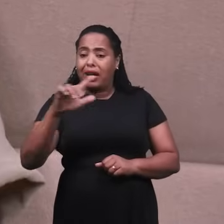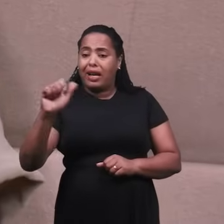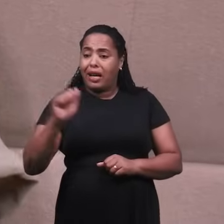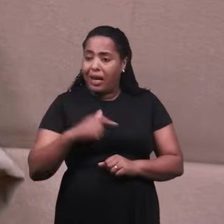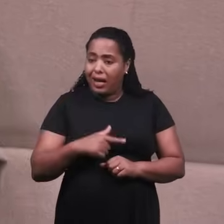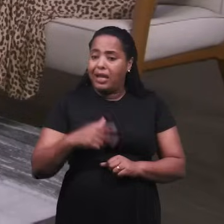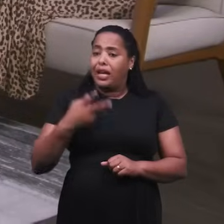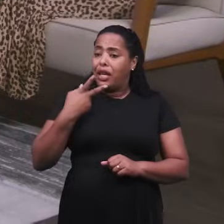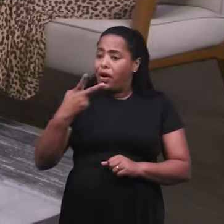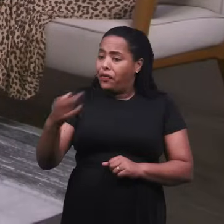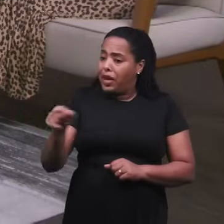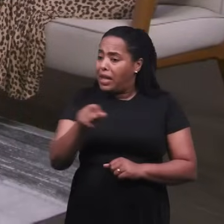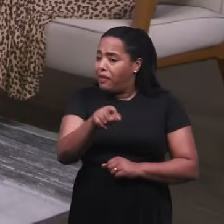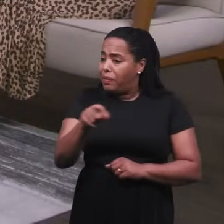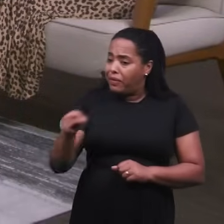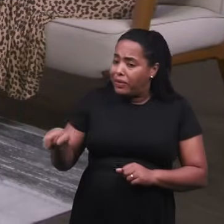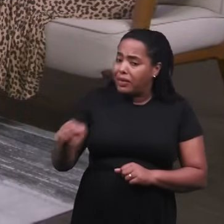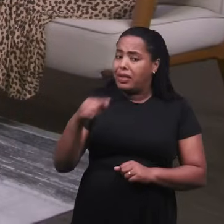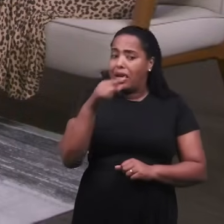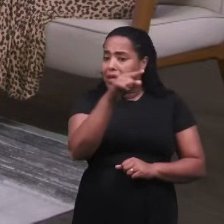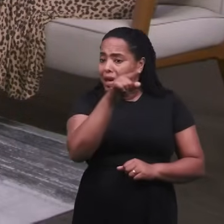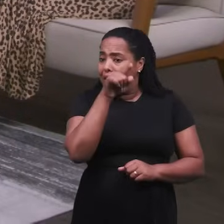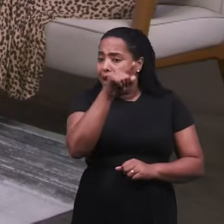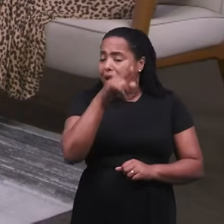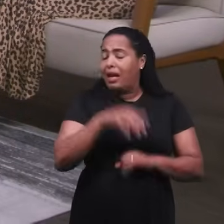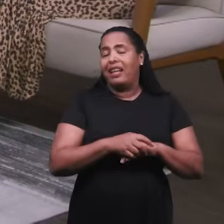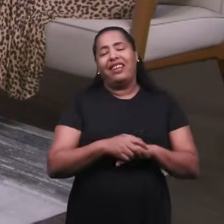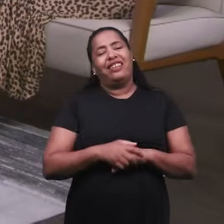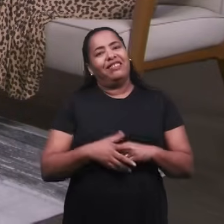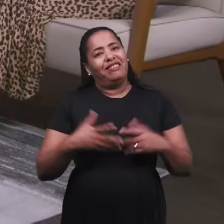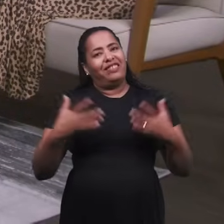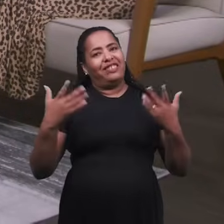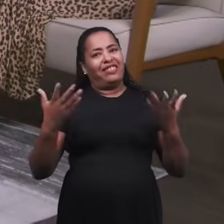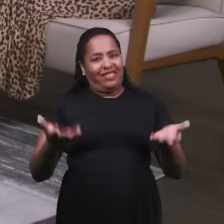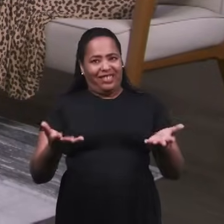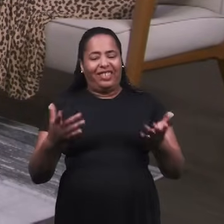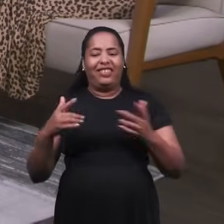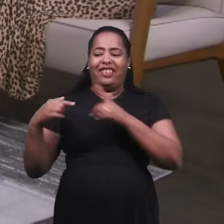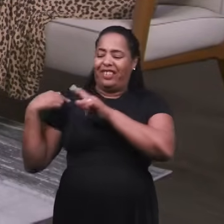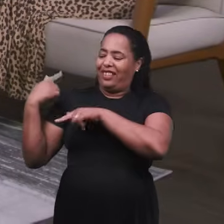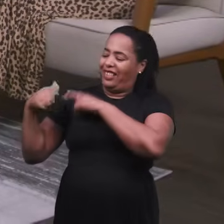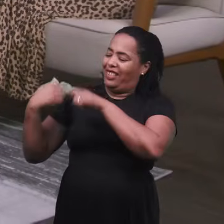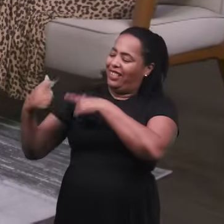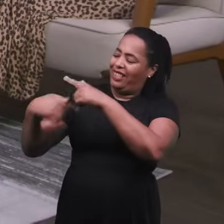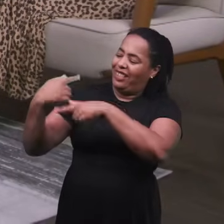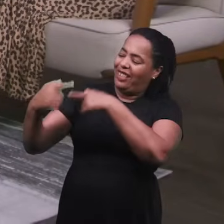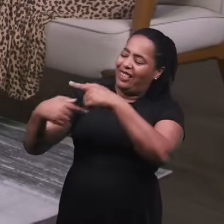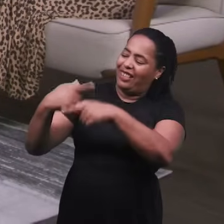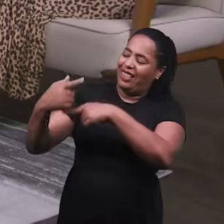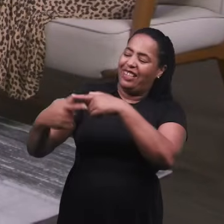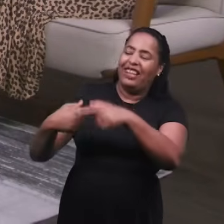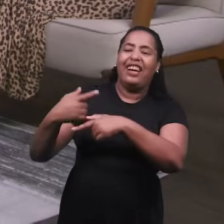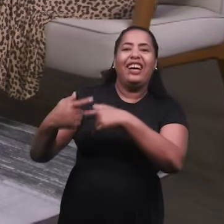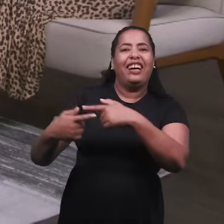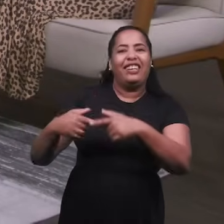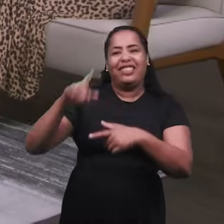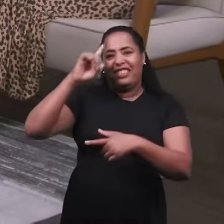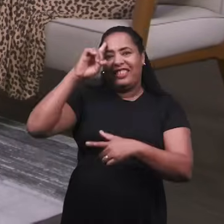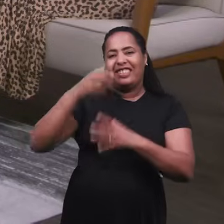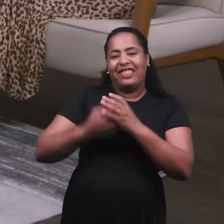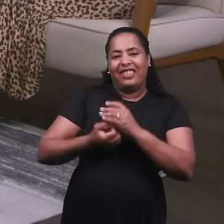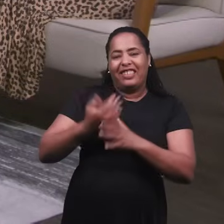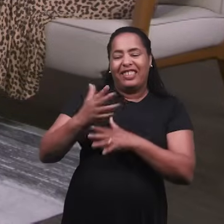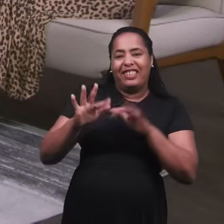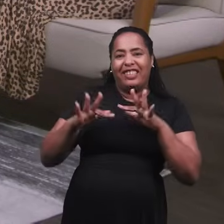Carla que eu falava para você. Professora. Então você vê que é a geração, né? Deus vai constituindo as famílias